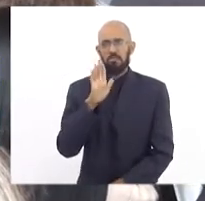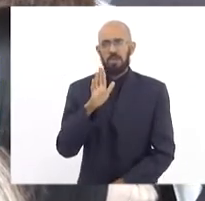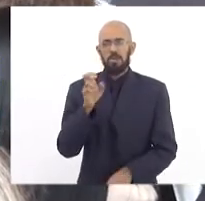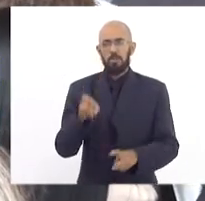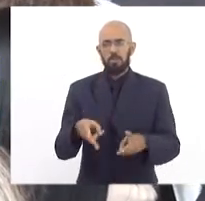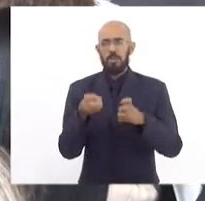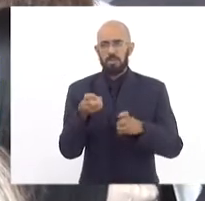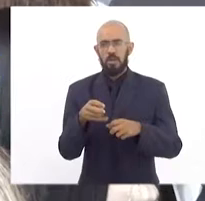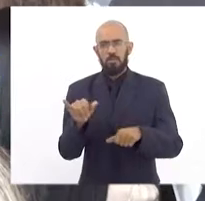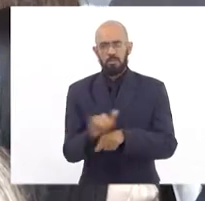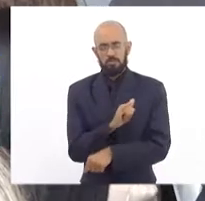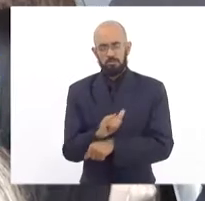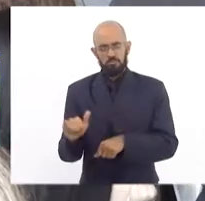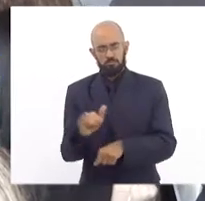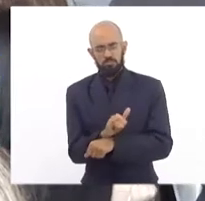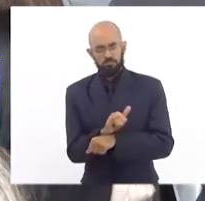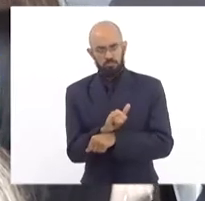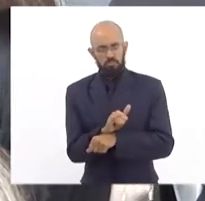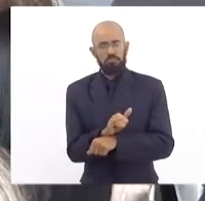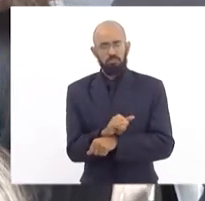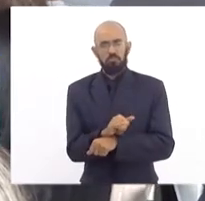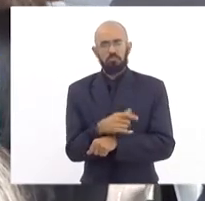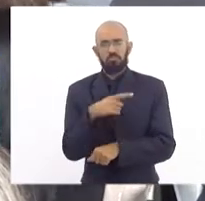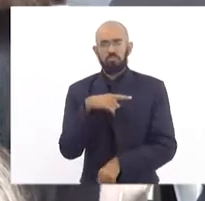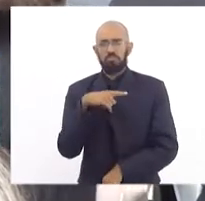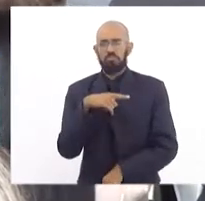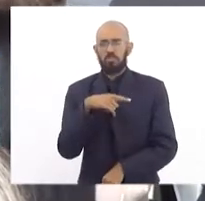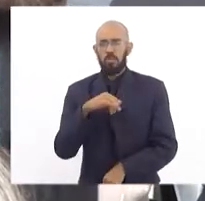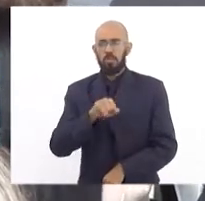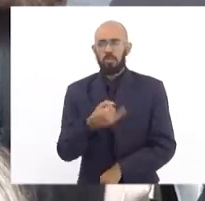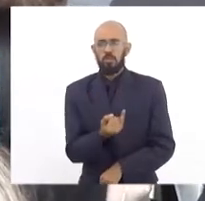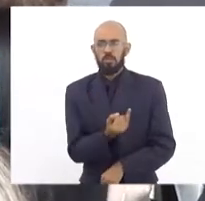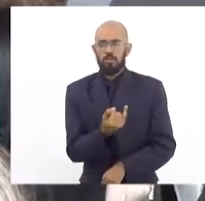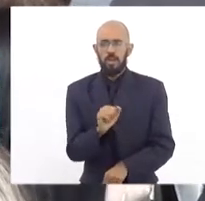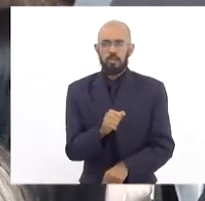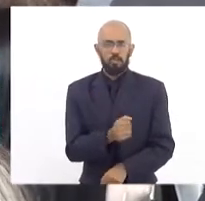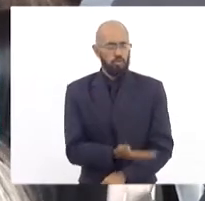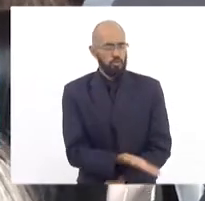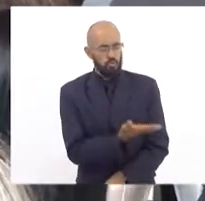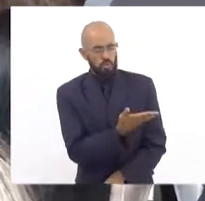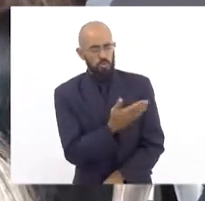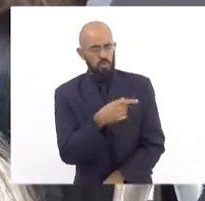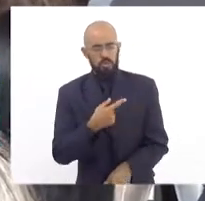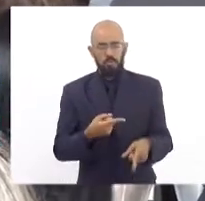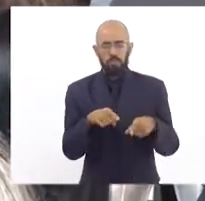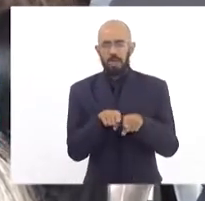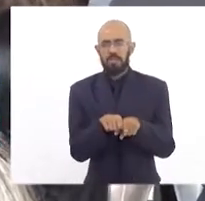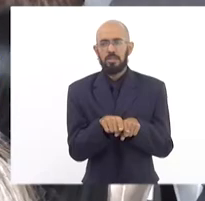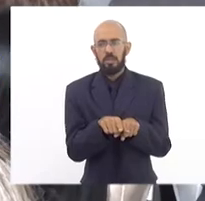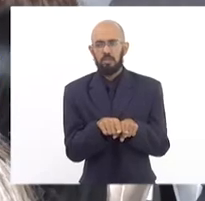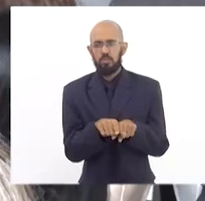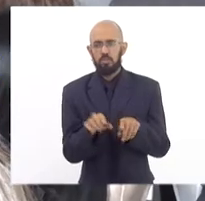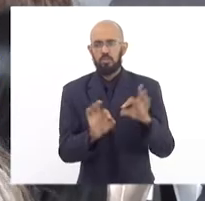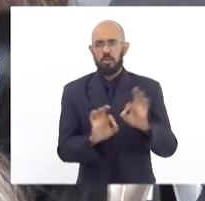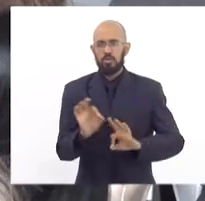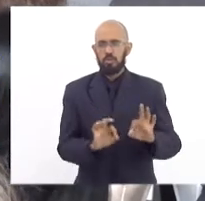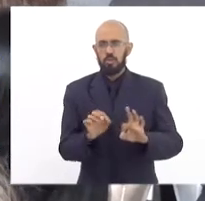de oportunidade, governador. E o senhor tem sido parceiro desse projeto que nós discutimos,